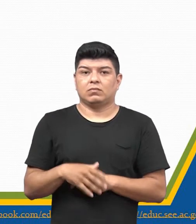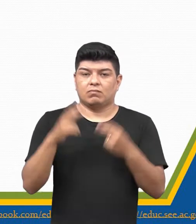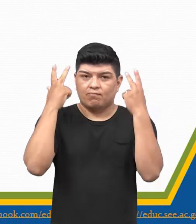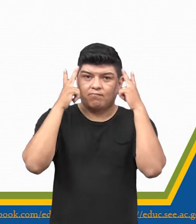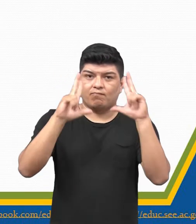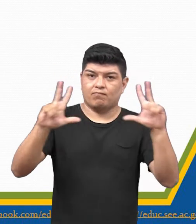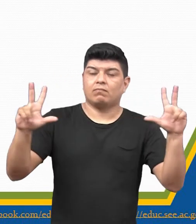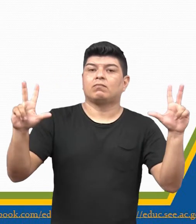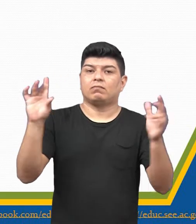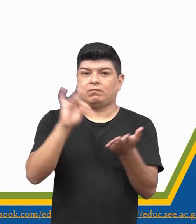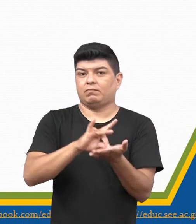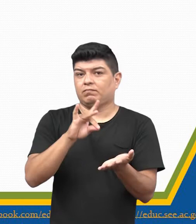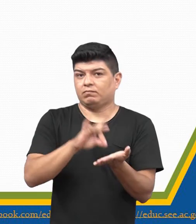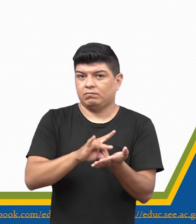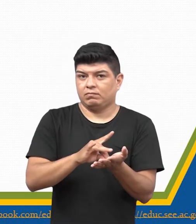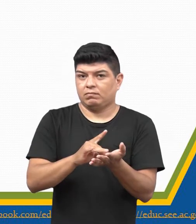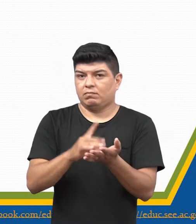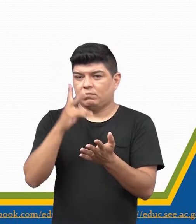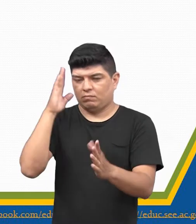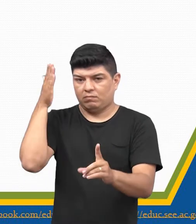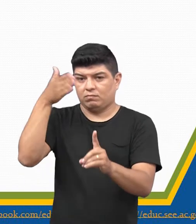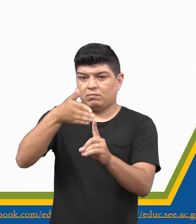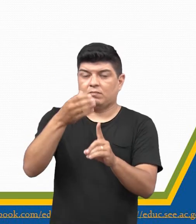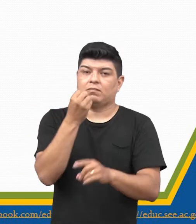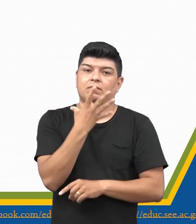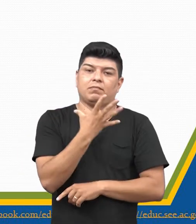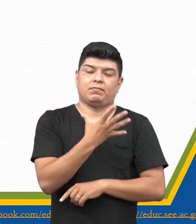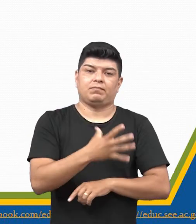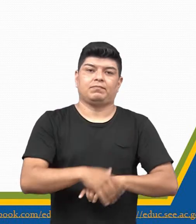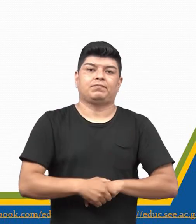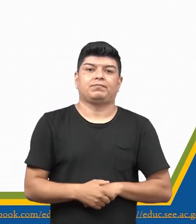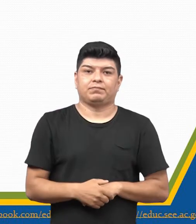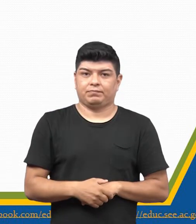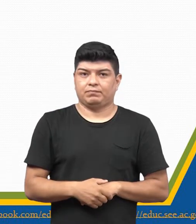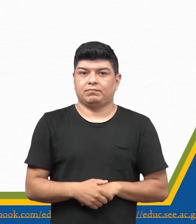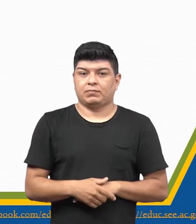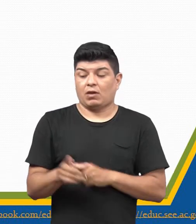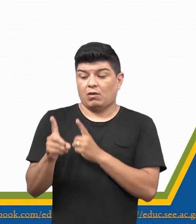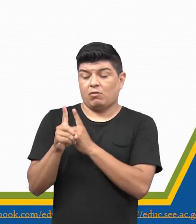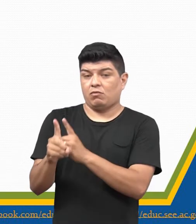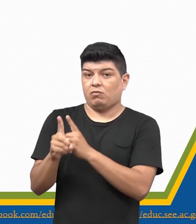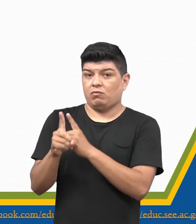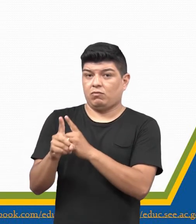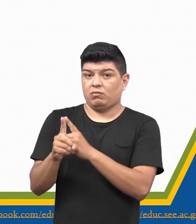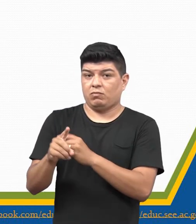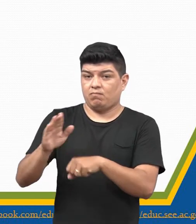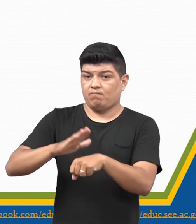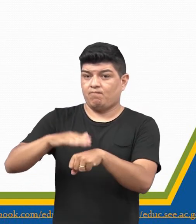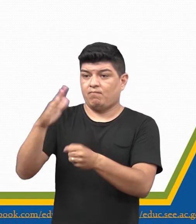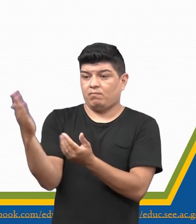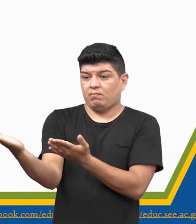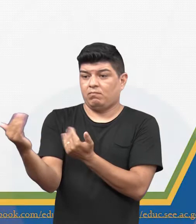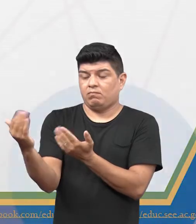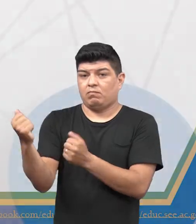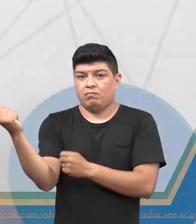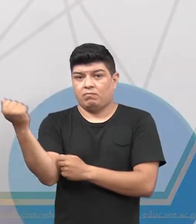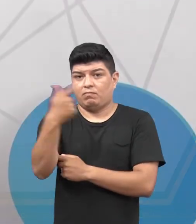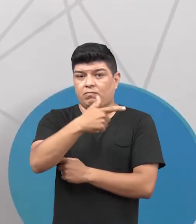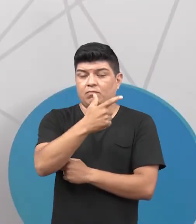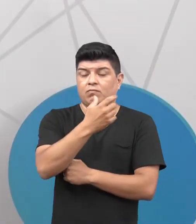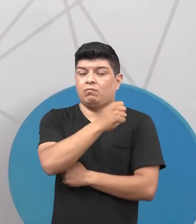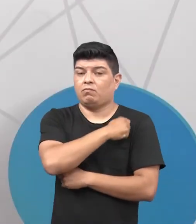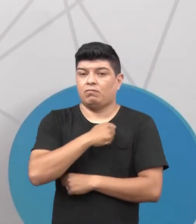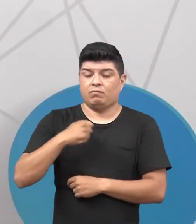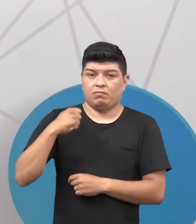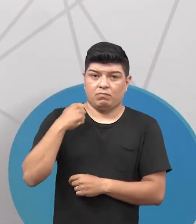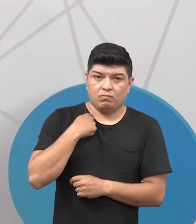natureza racional voltada para o bem. O seu discípulo, um pouco mais jovem do que ele, o Platão, ele disse uma